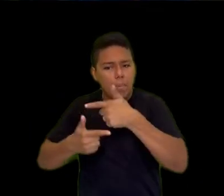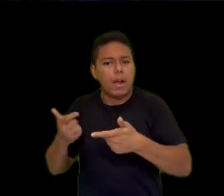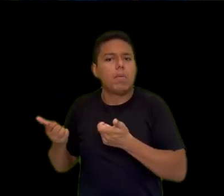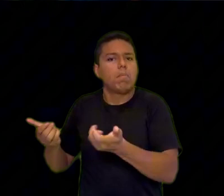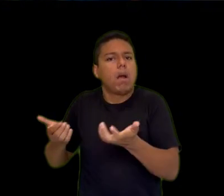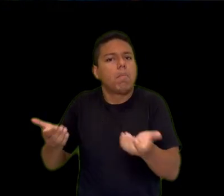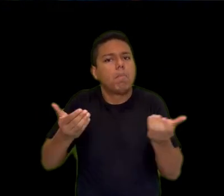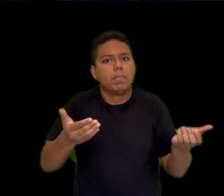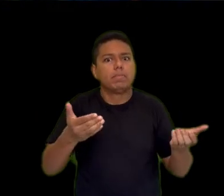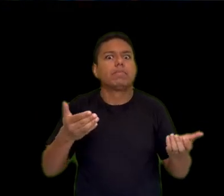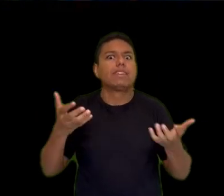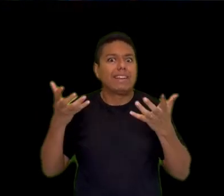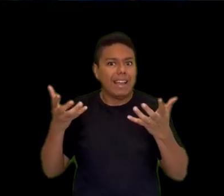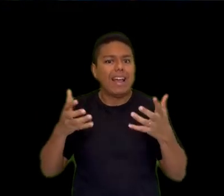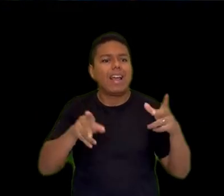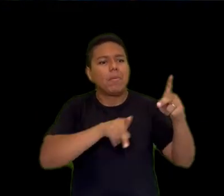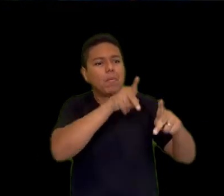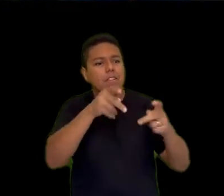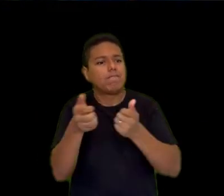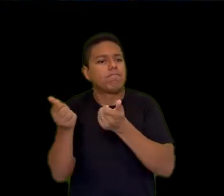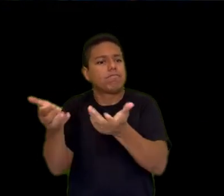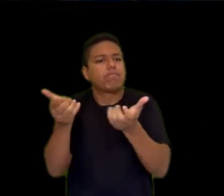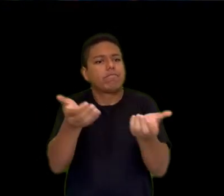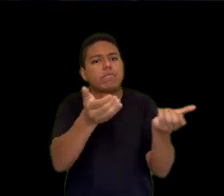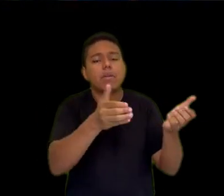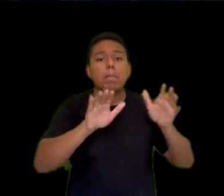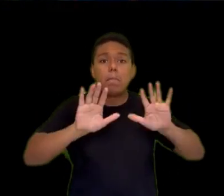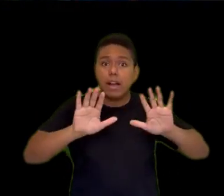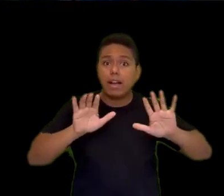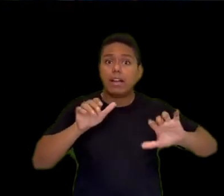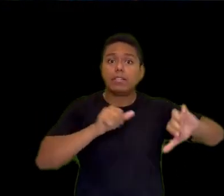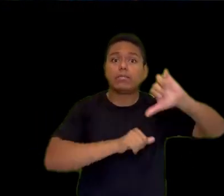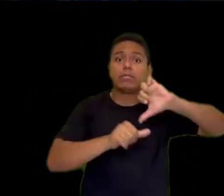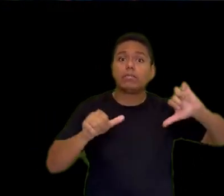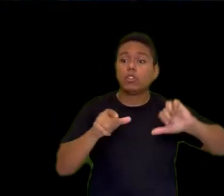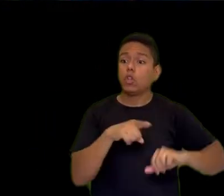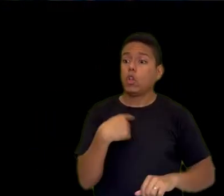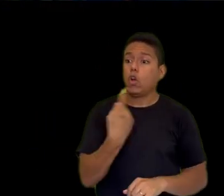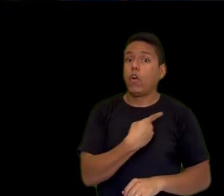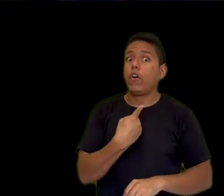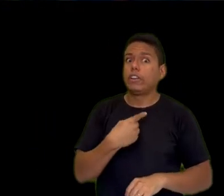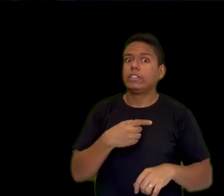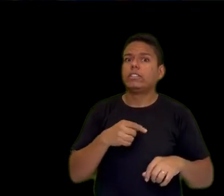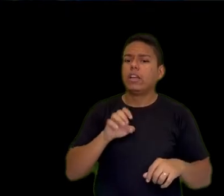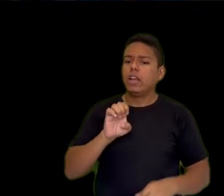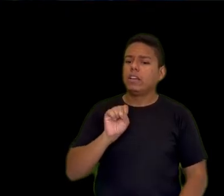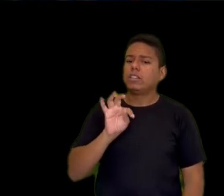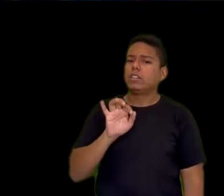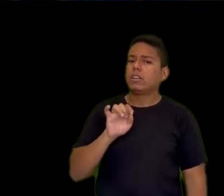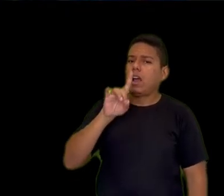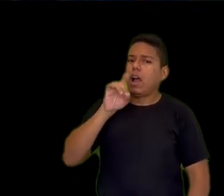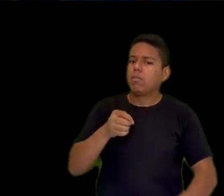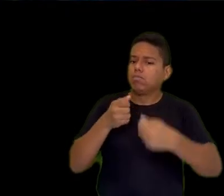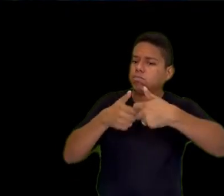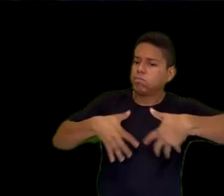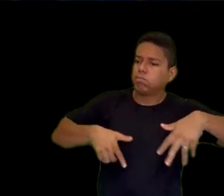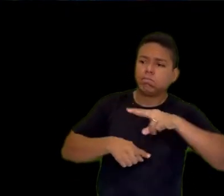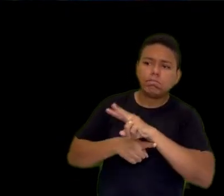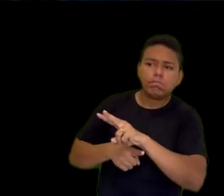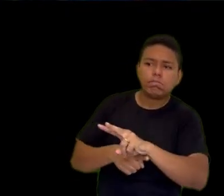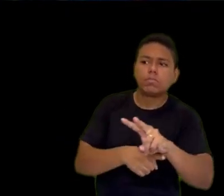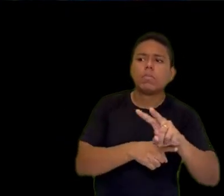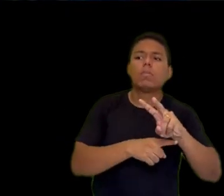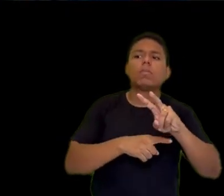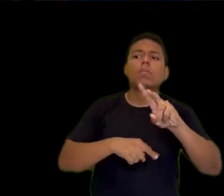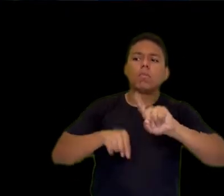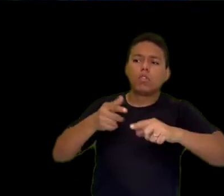enquanto Estado e vigilância, busca que esses produtos e serviços sejam de qualidade e com segurança sanitária, e